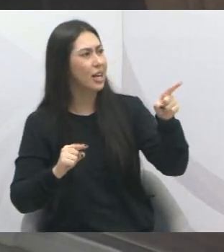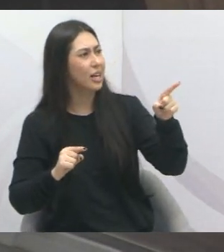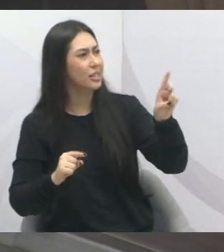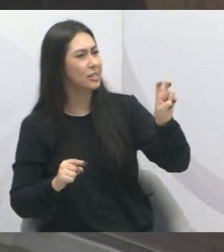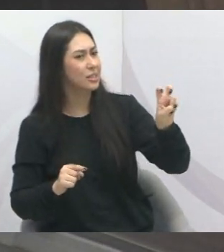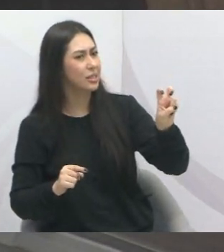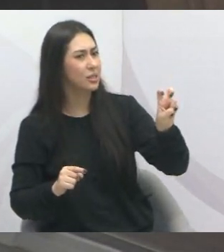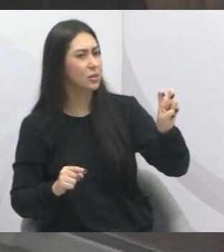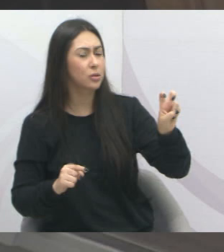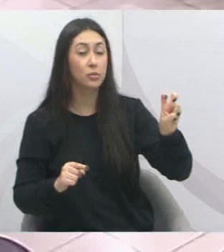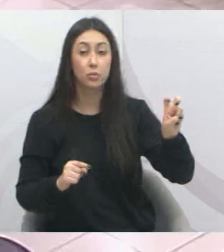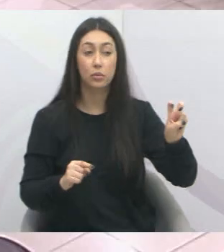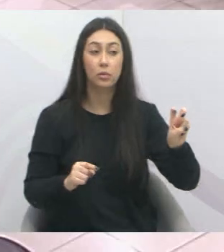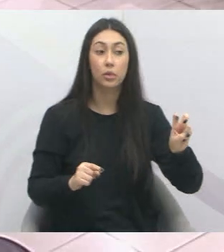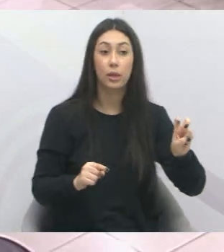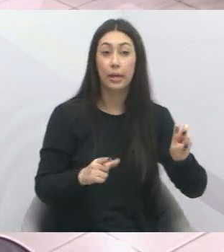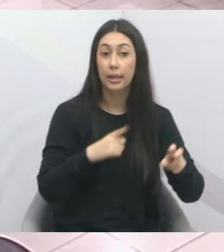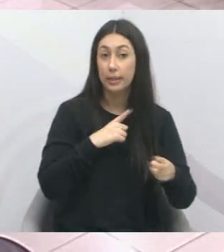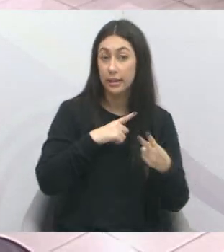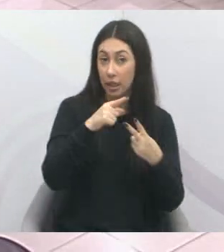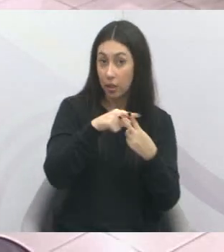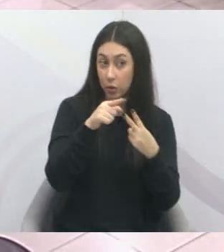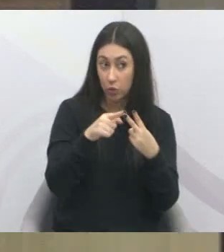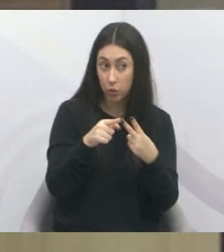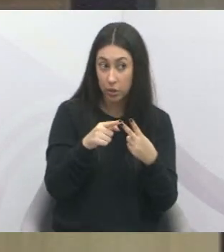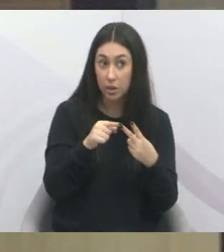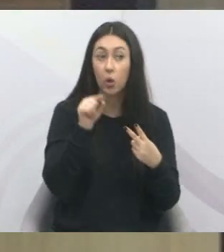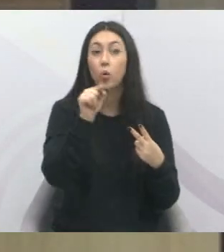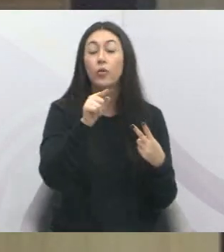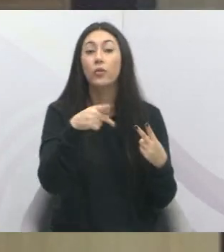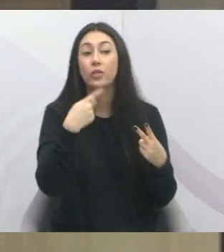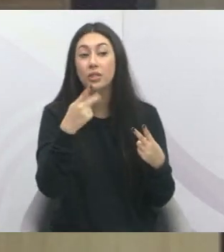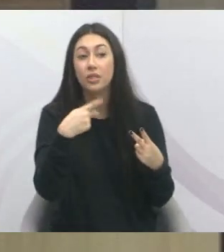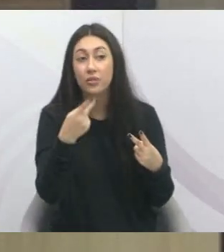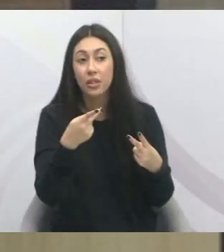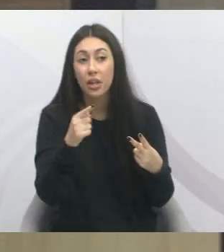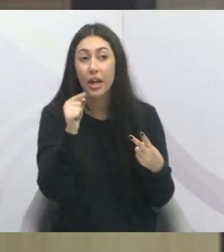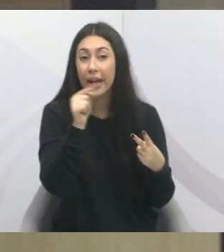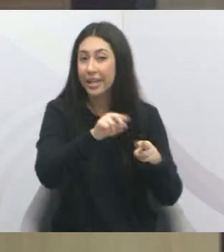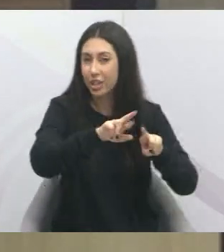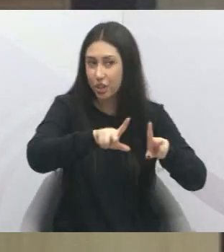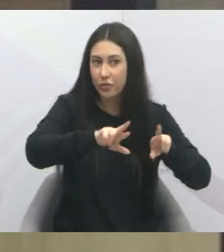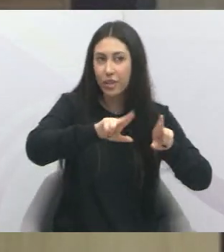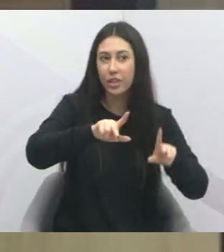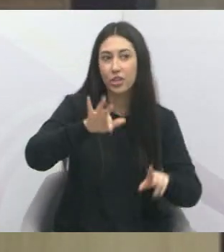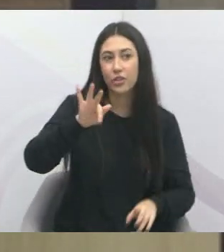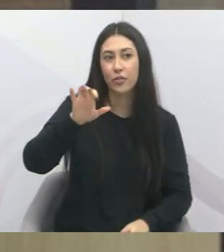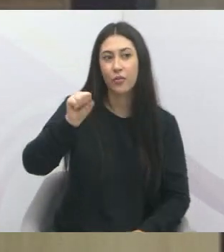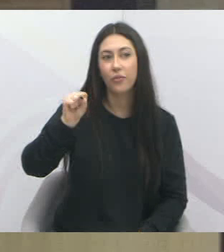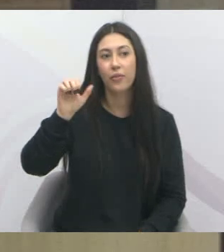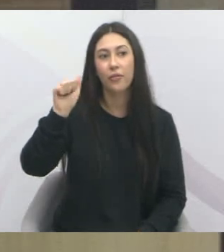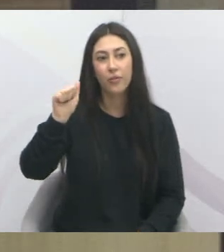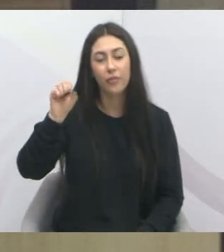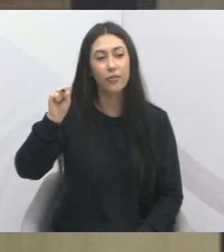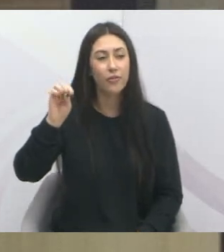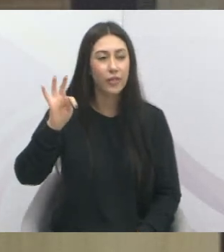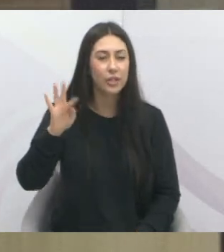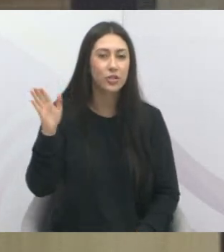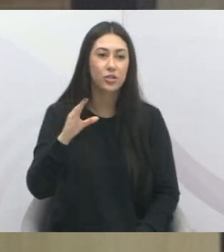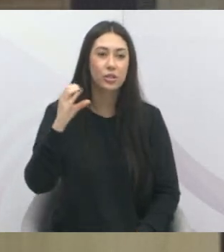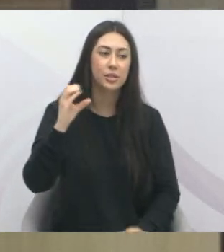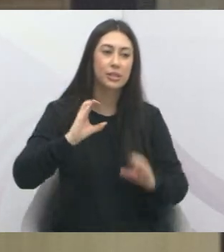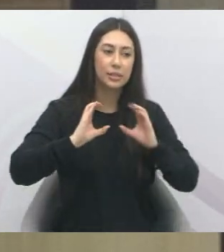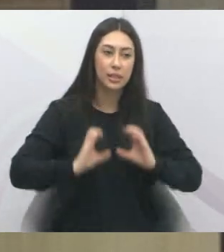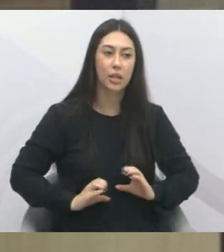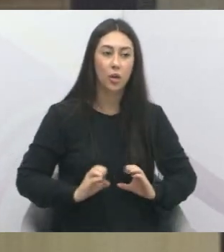caminho de Damasco. Existem duas coisas. O que você está falando é o Fast Cidadão. Isso. E nós temos o Fast Medic, que é o